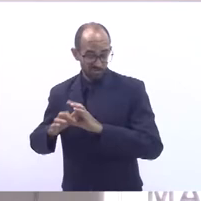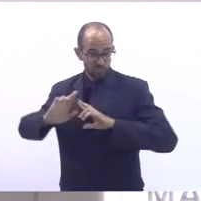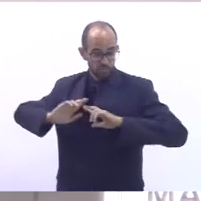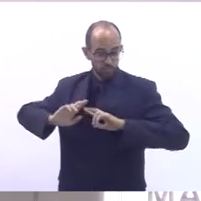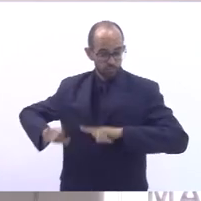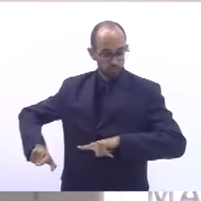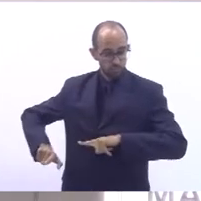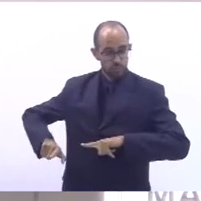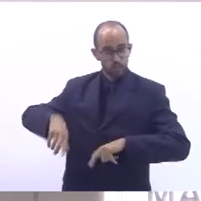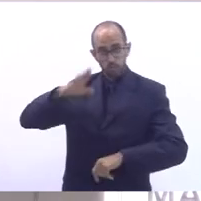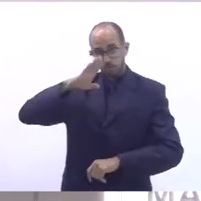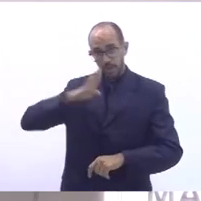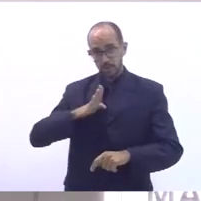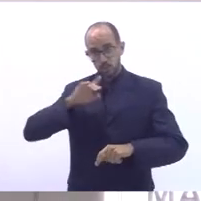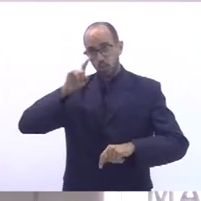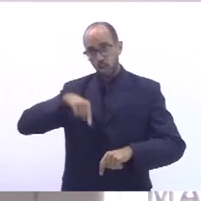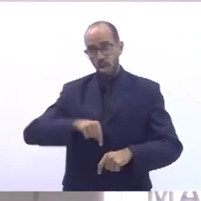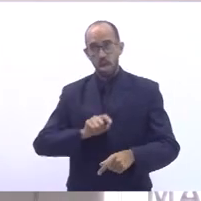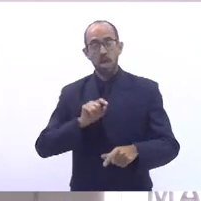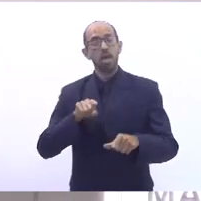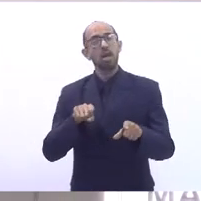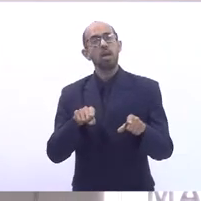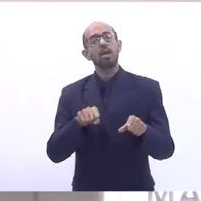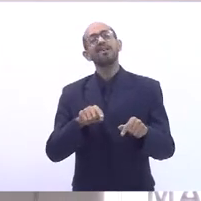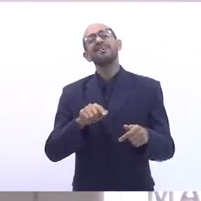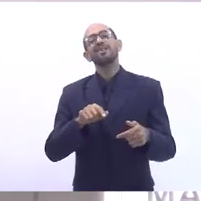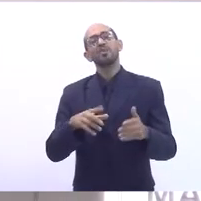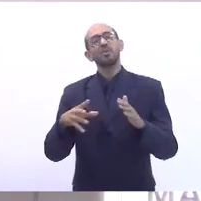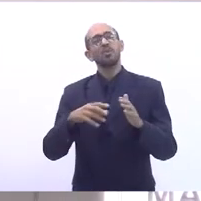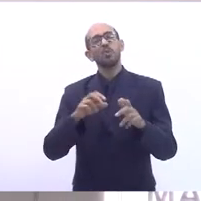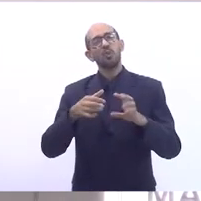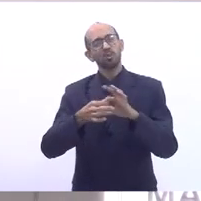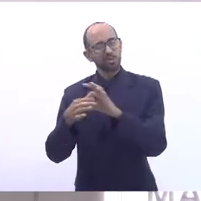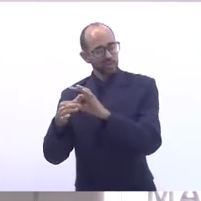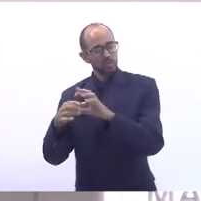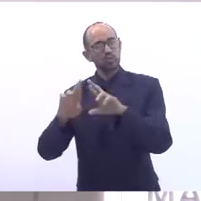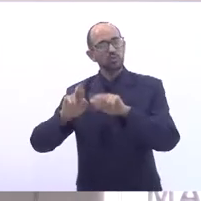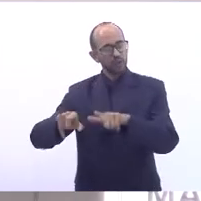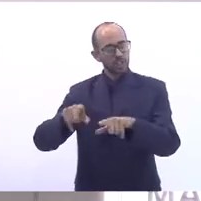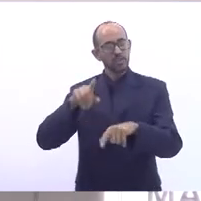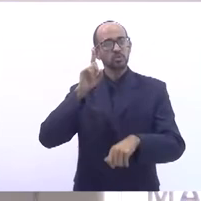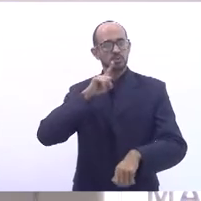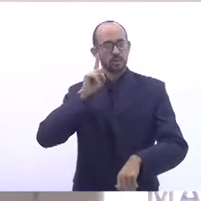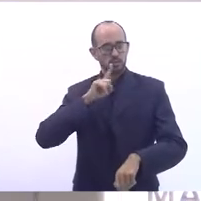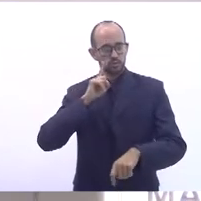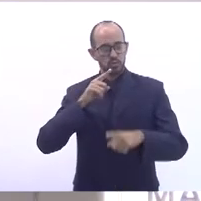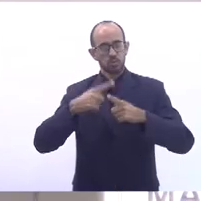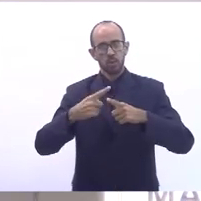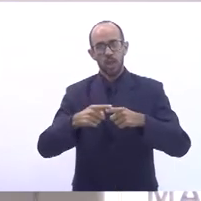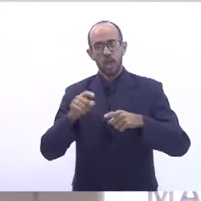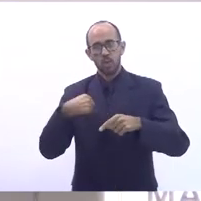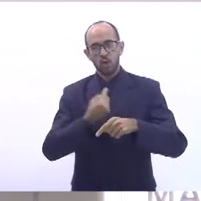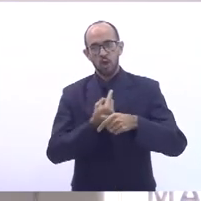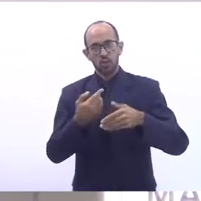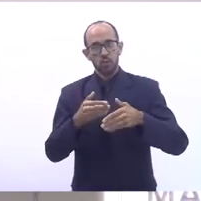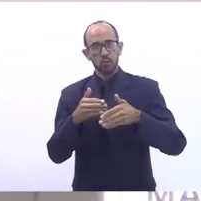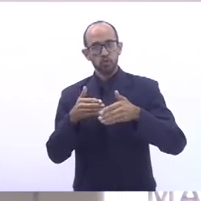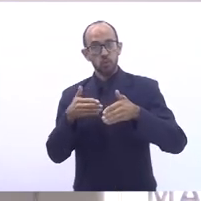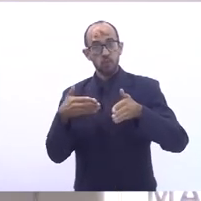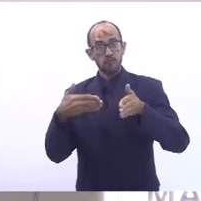né e o Brasil é uma realidade muito diferente até porque nós vamos últimos a